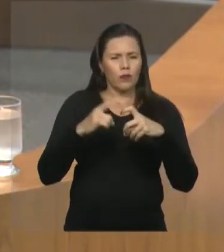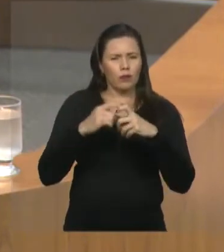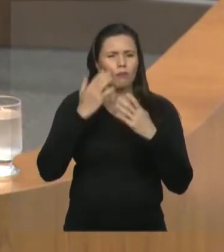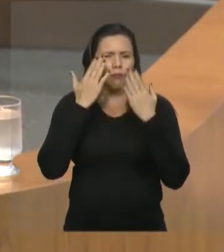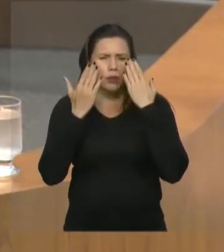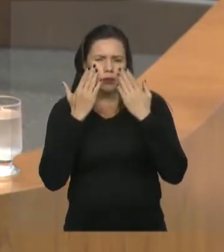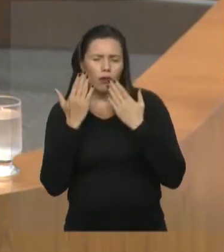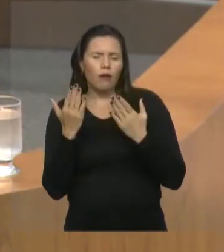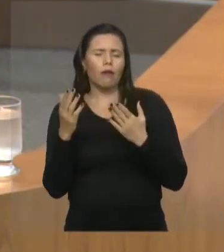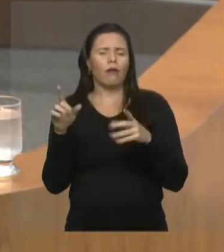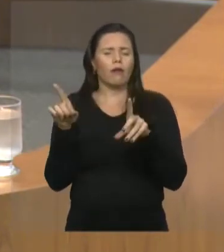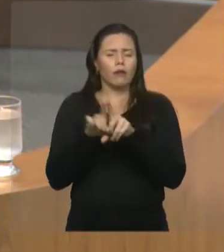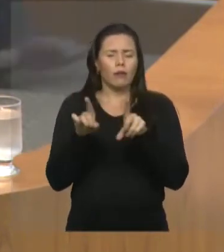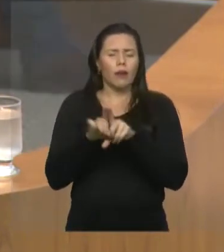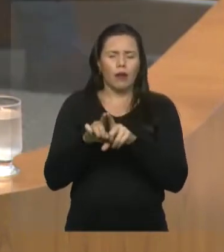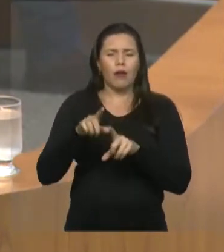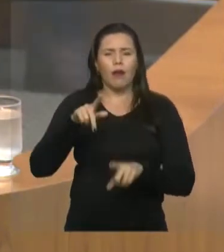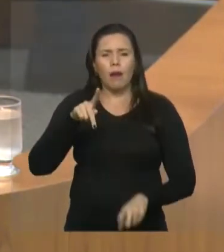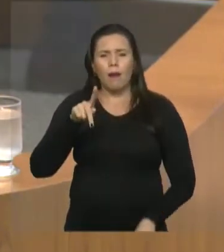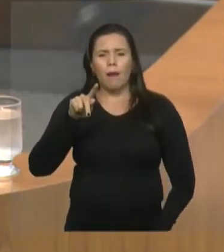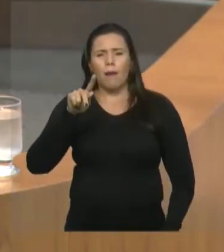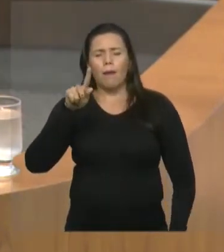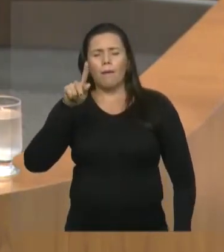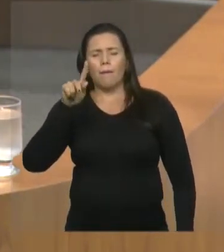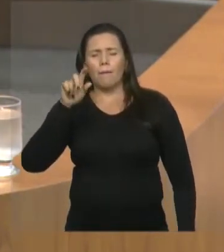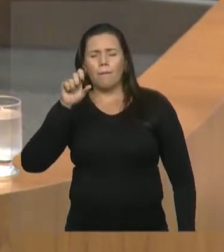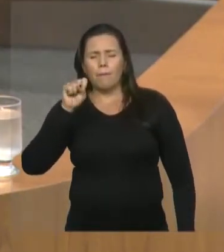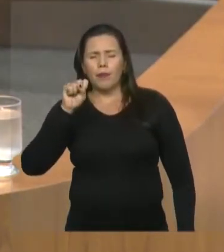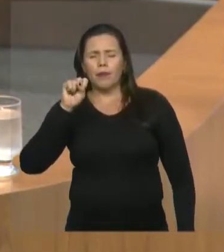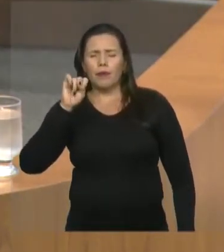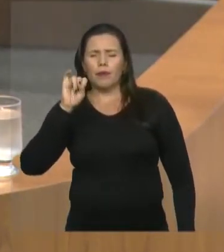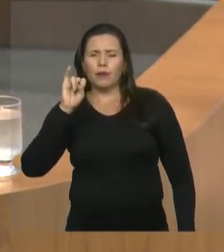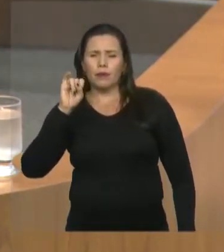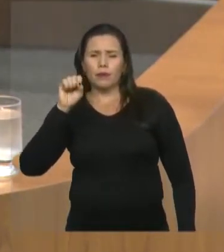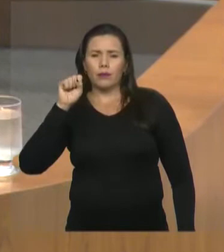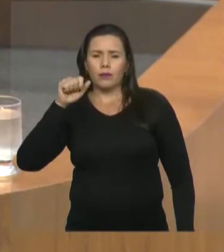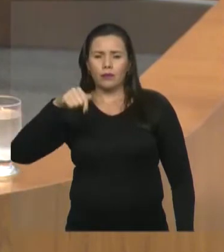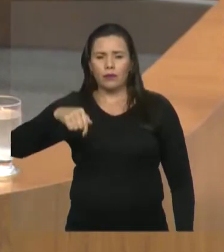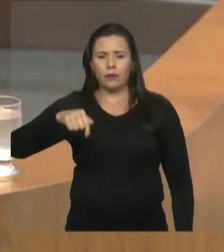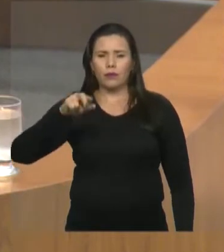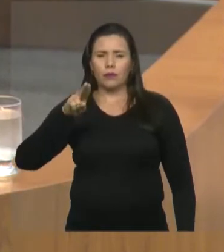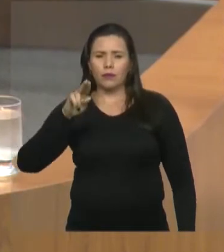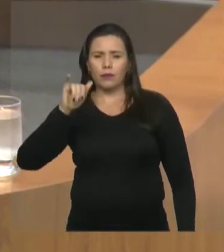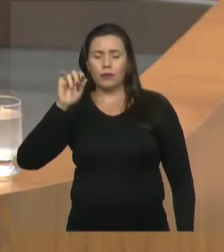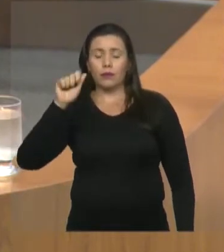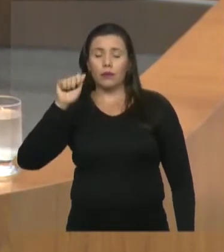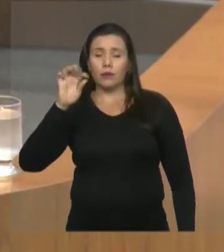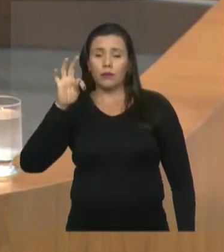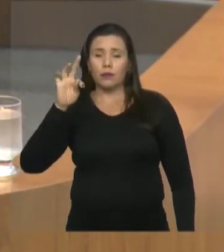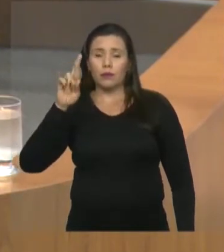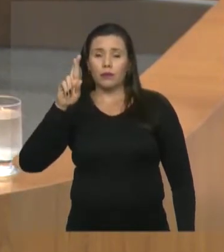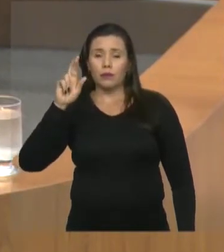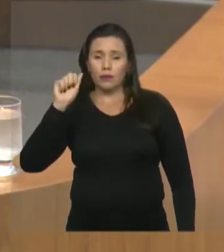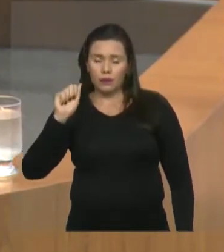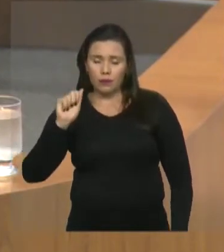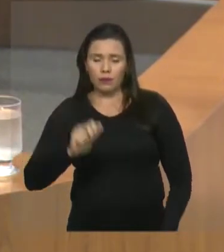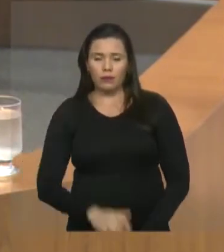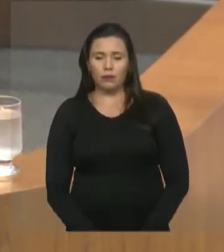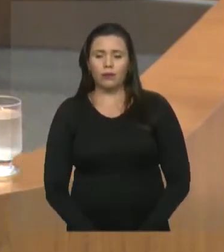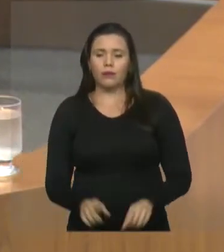médicas também, técnica de relaxamento, aferição de pressão e